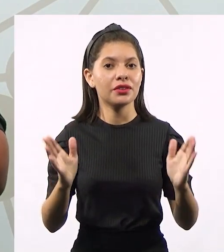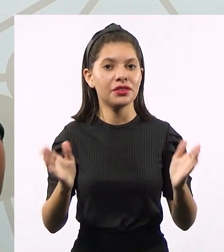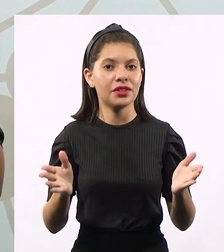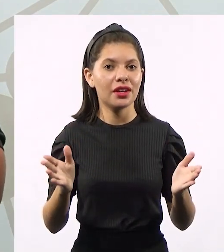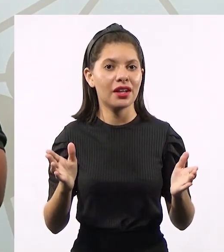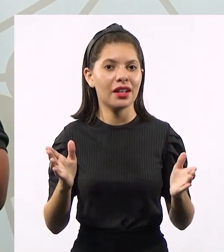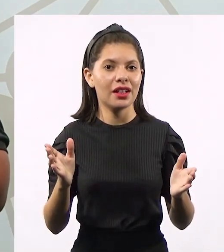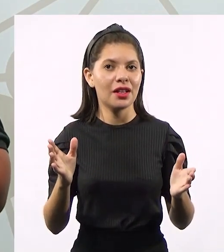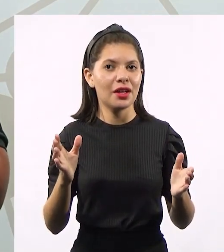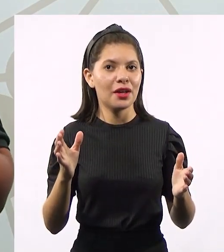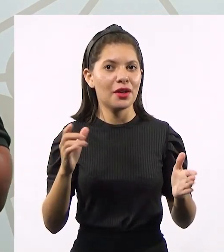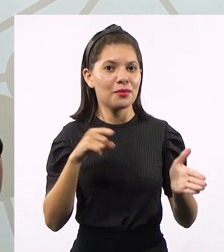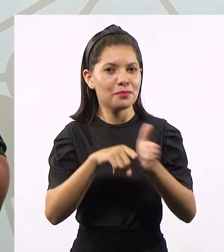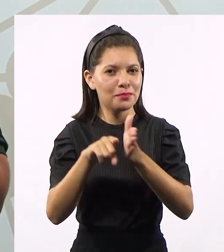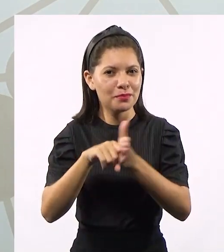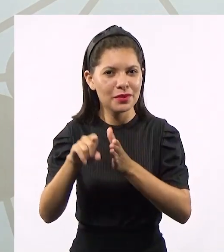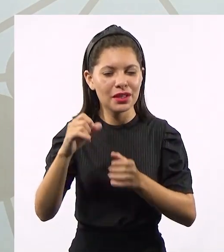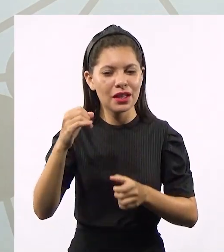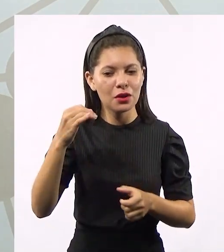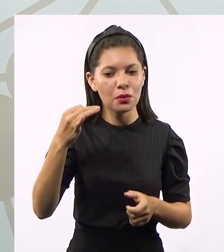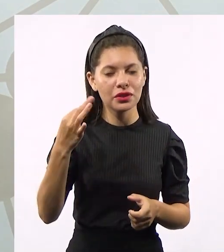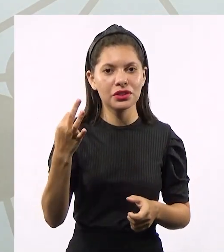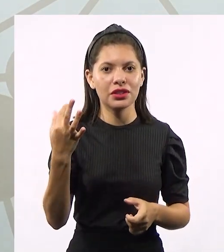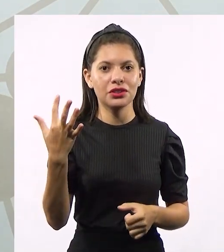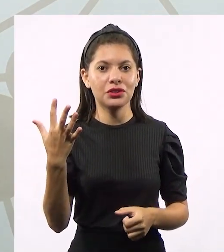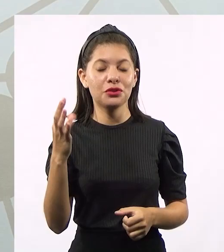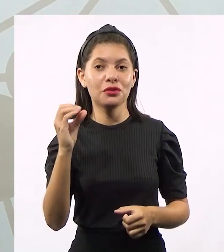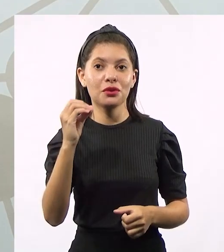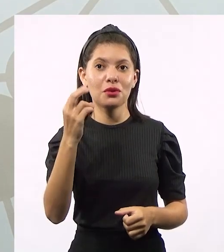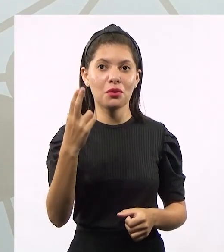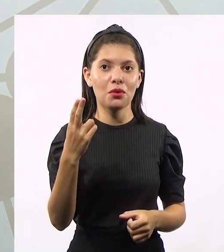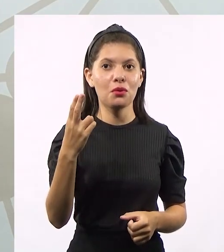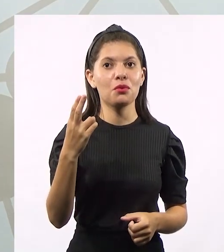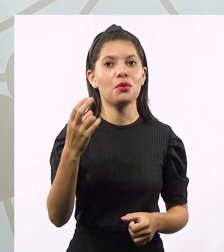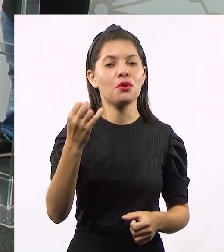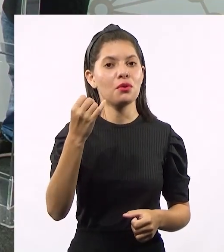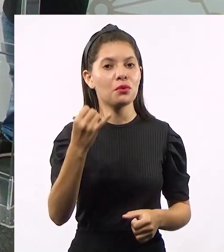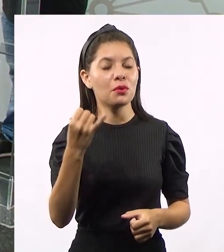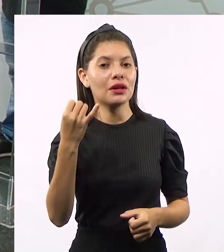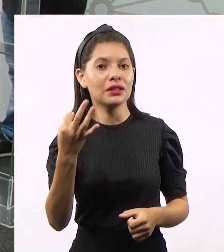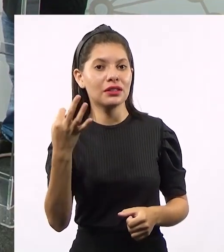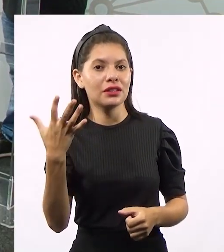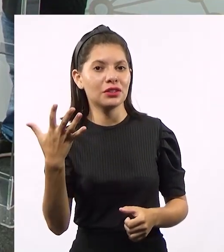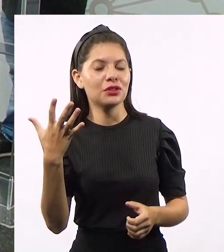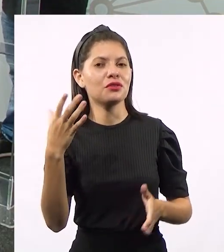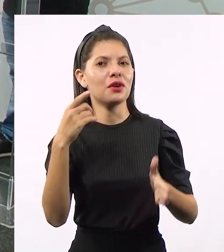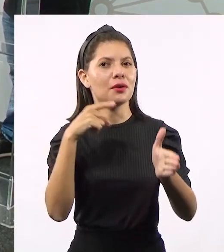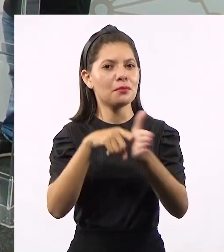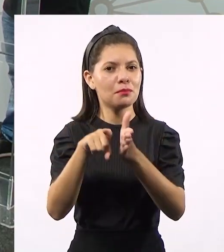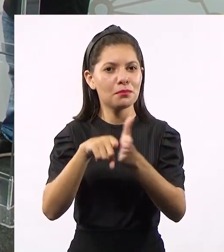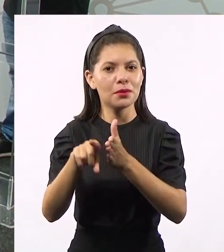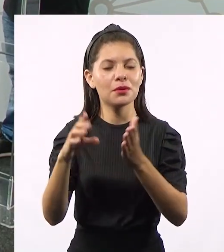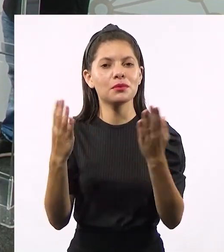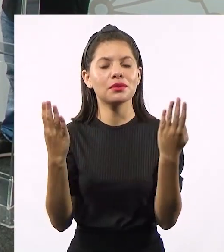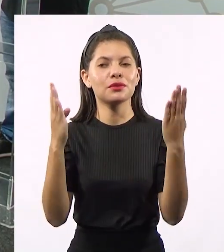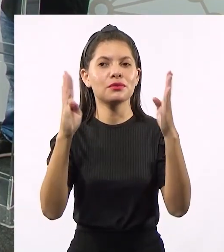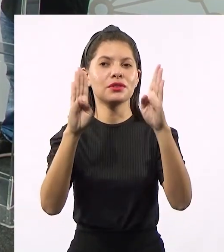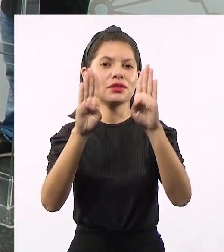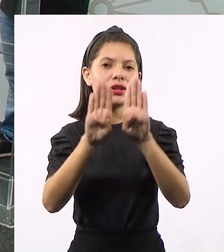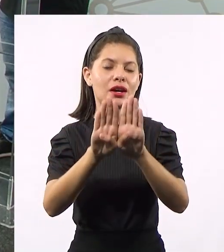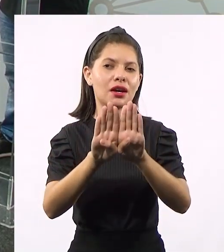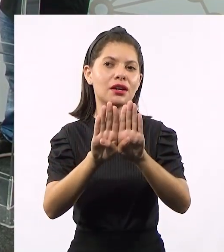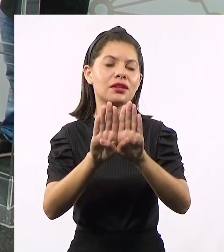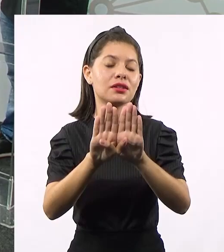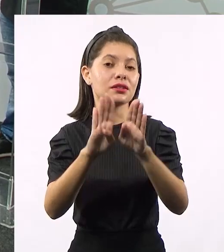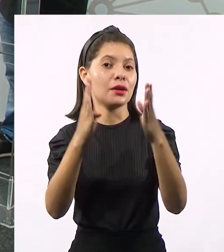pesquisa qualitativa não estão necessariamente ligados com perguntas abertas e perguntas fechadas. Geralmente o pessoal faz um